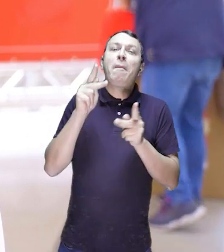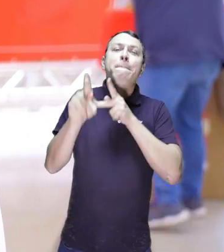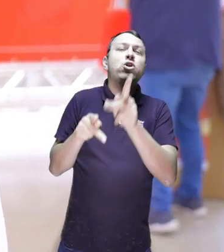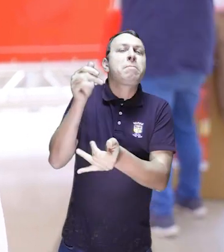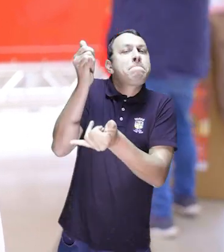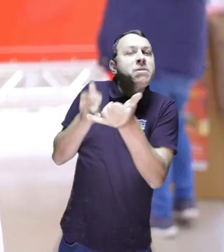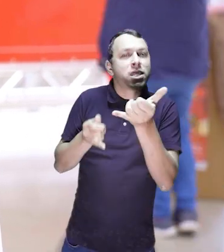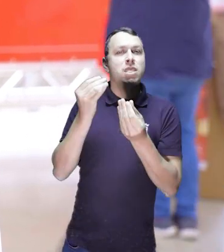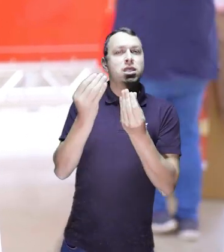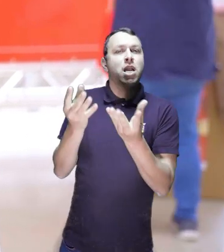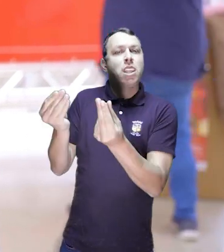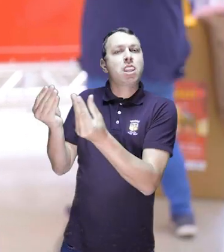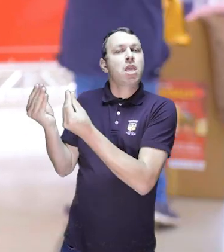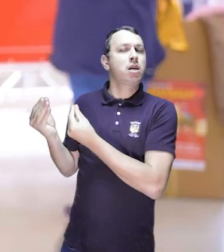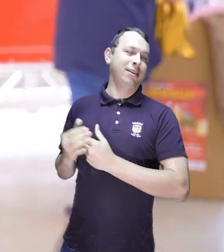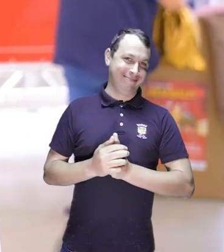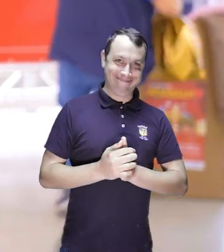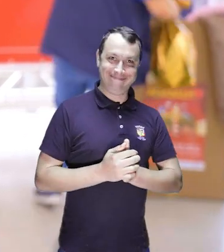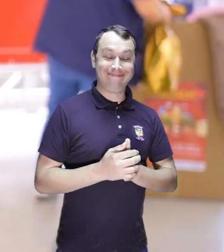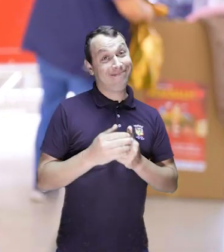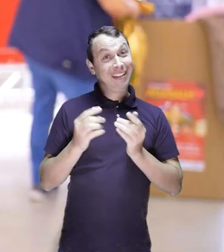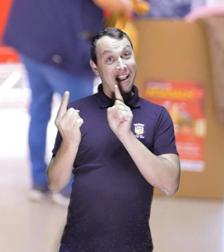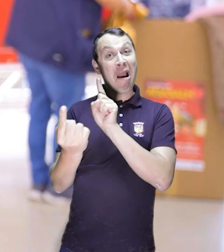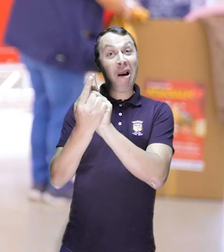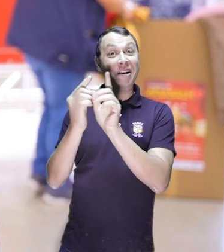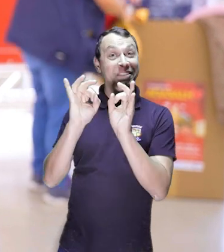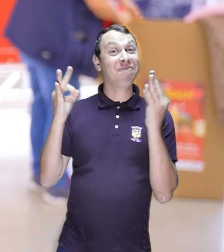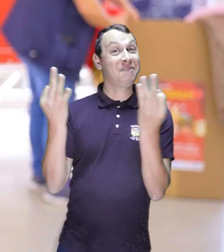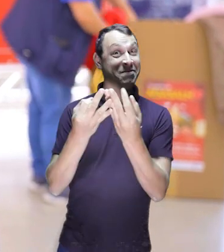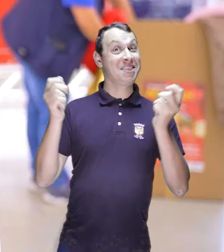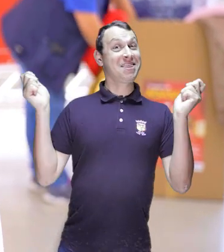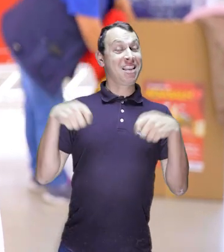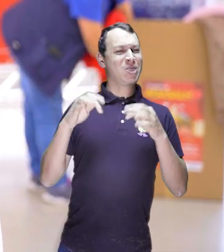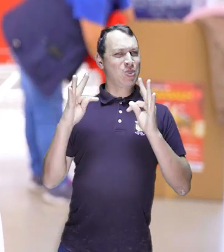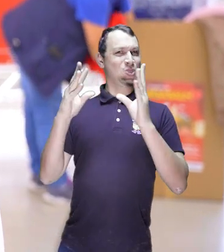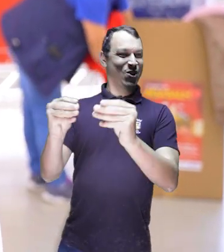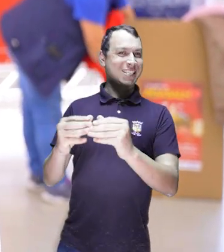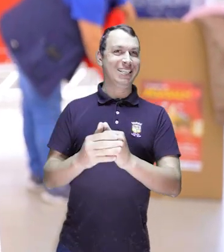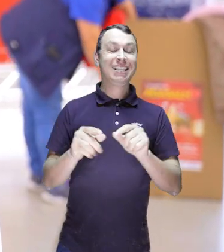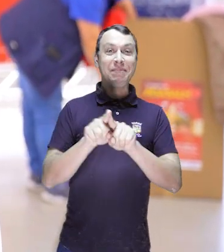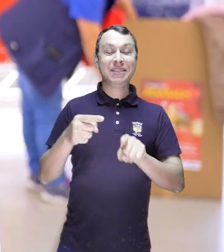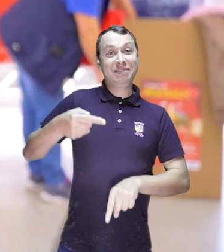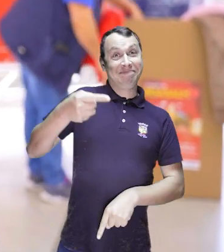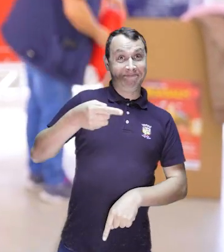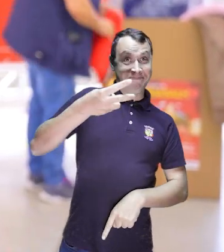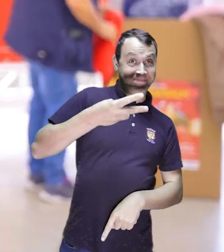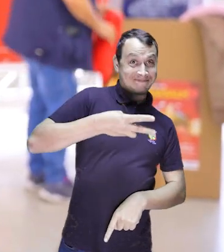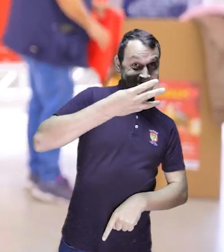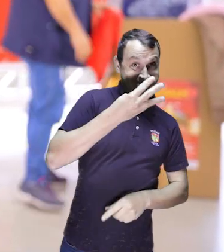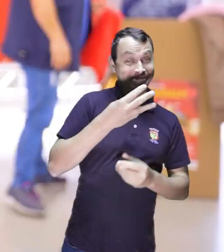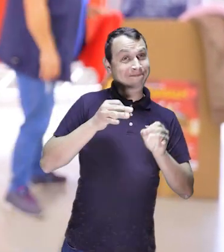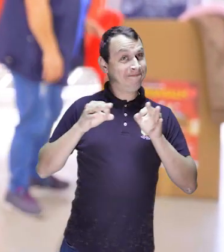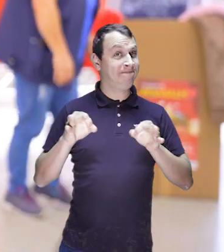uma peça para metade da população de Pinhais. Então a gente consegue atender todas as famílias. Nós sempre programamos em 3 etapas